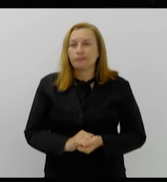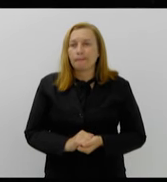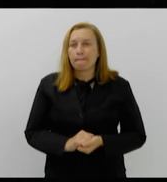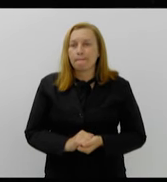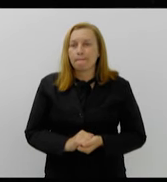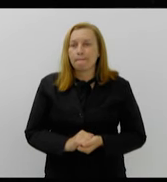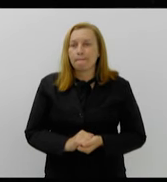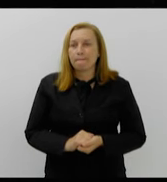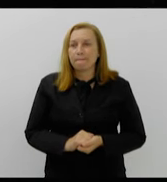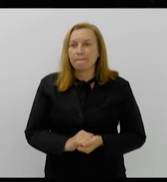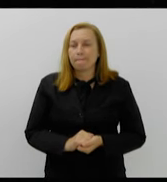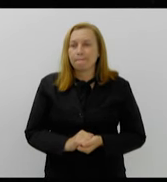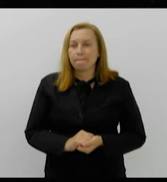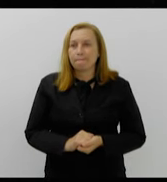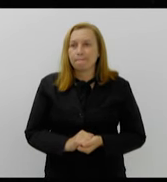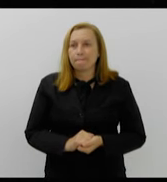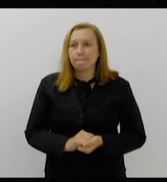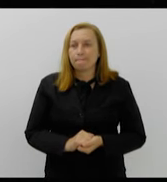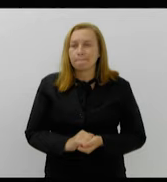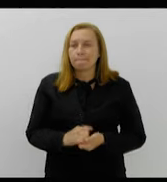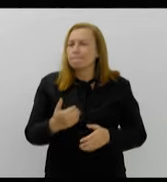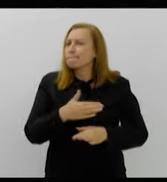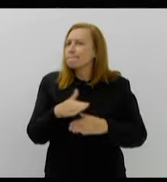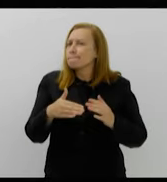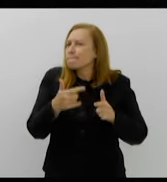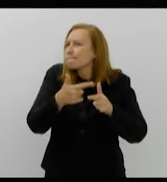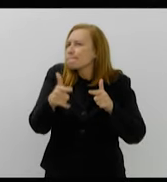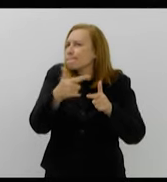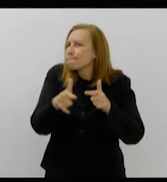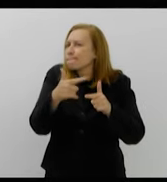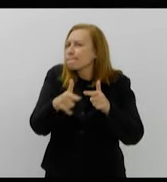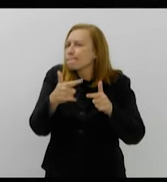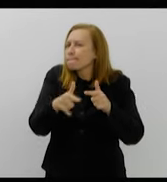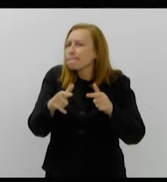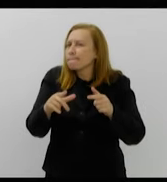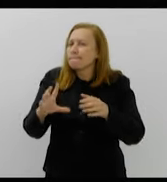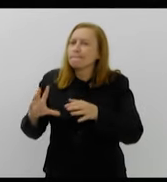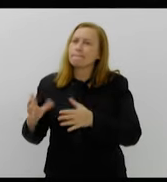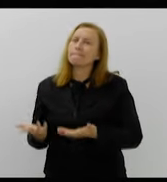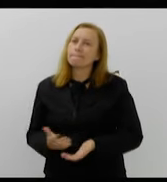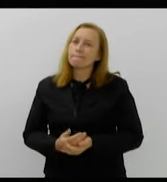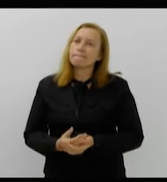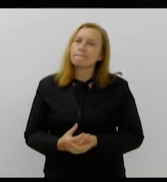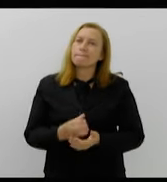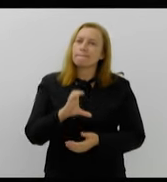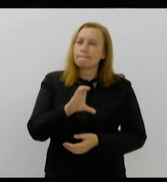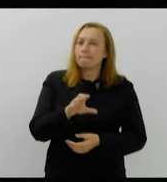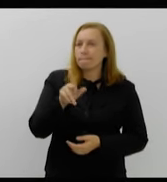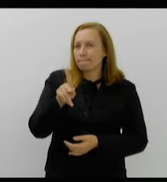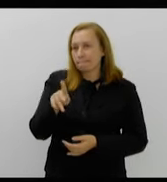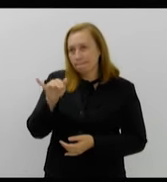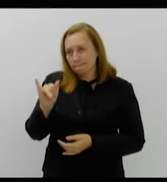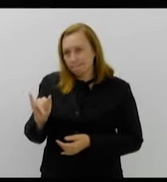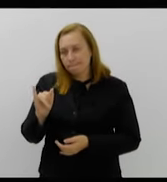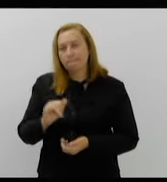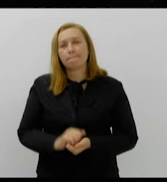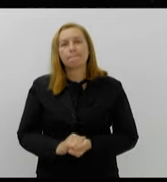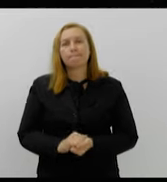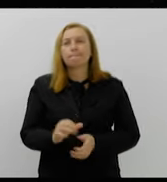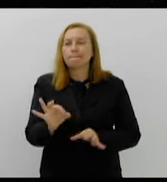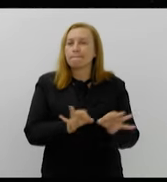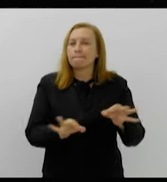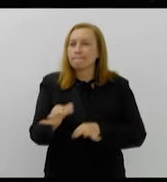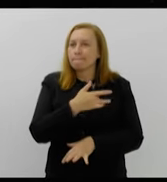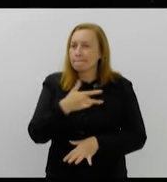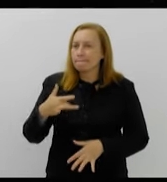esta to toda esta problemática culminou na CPI na comissão parlamentar de inquérito dos planos de